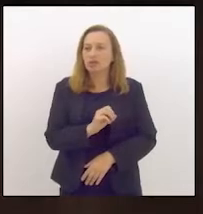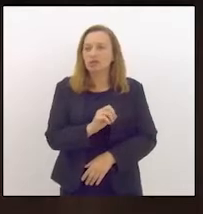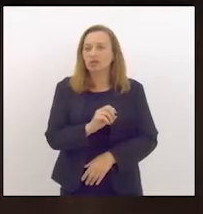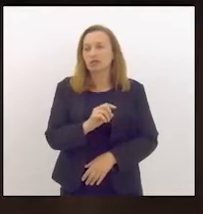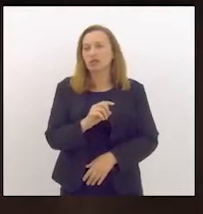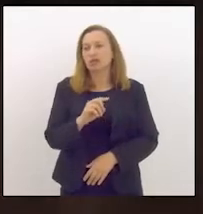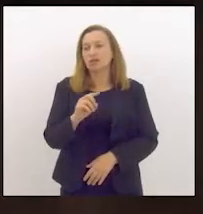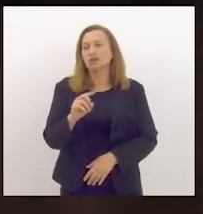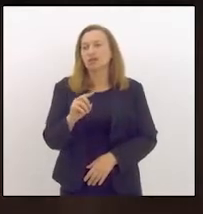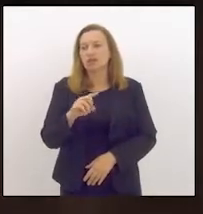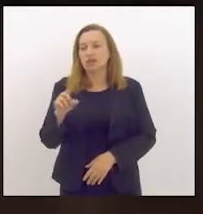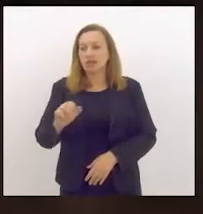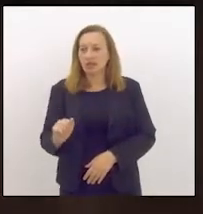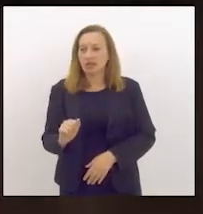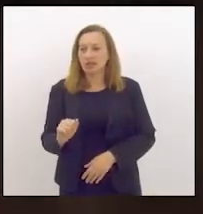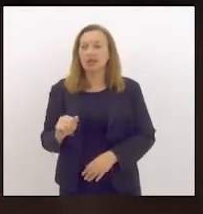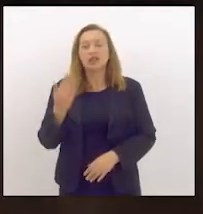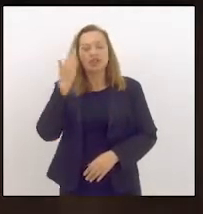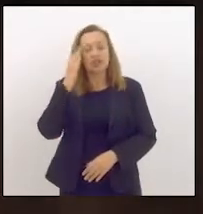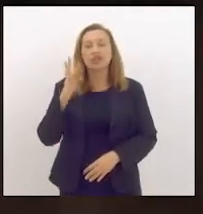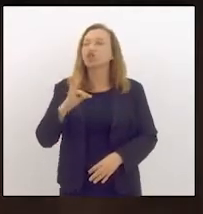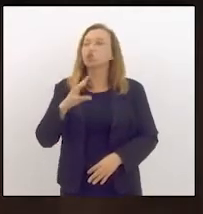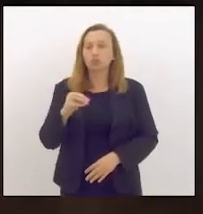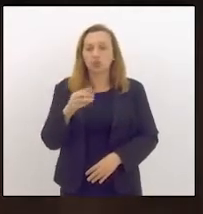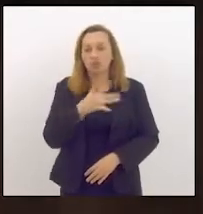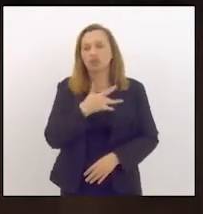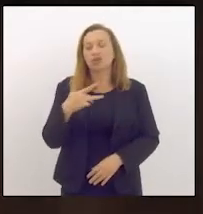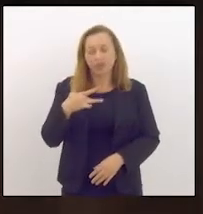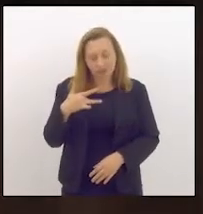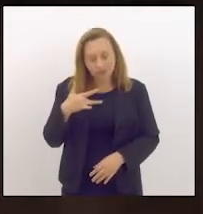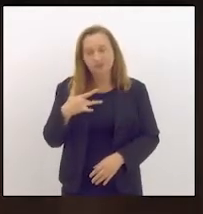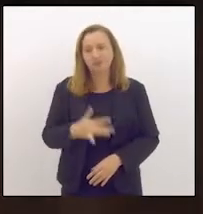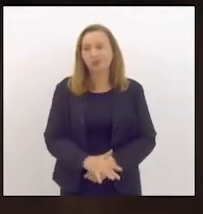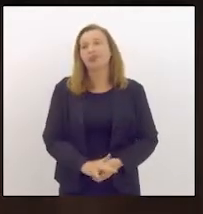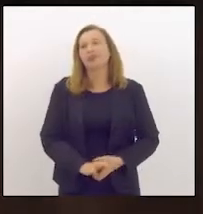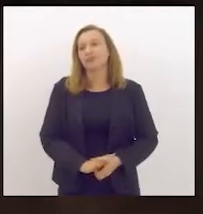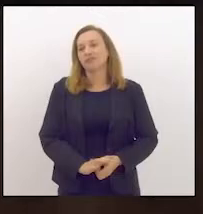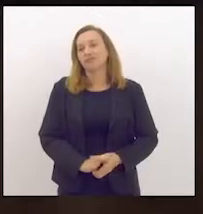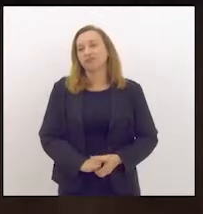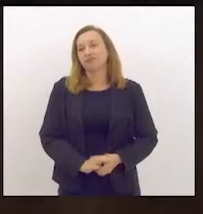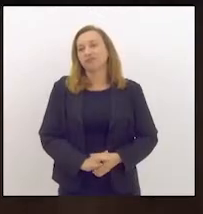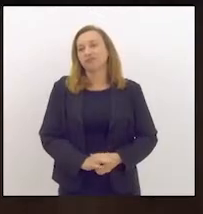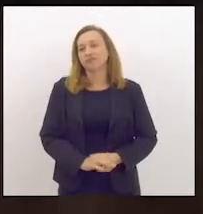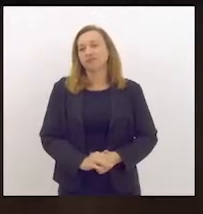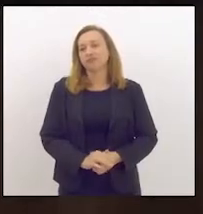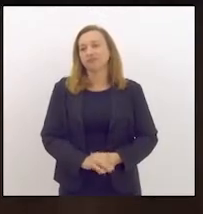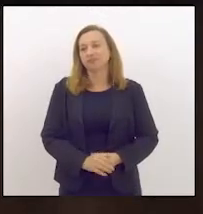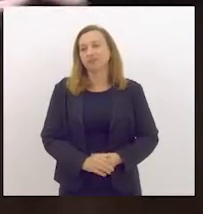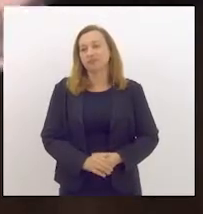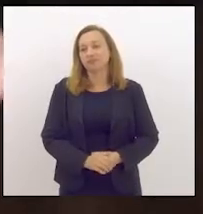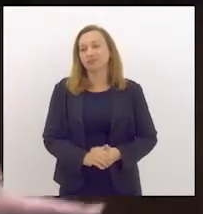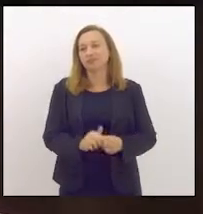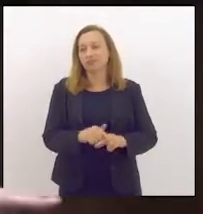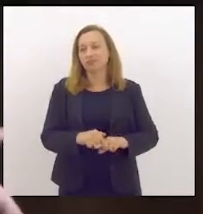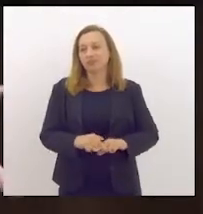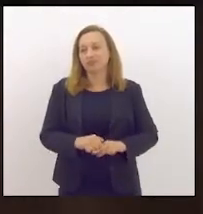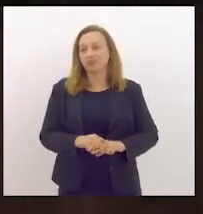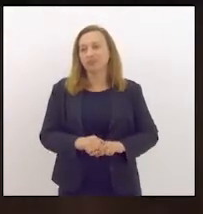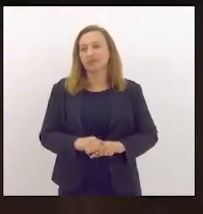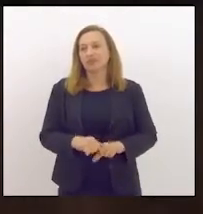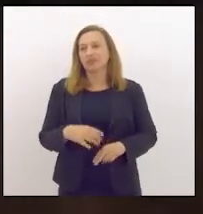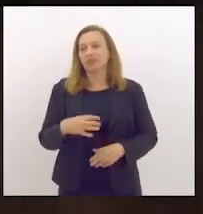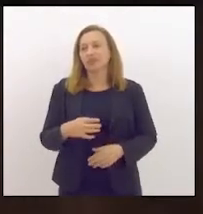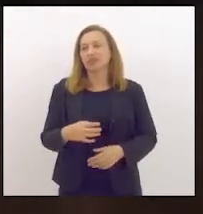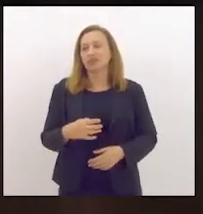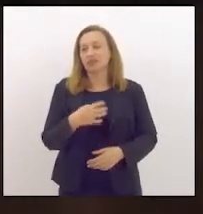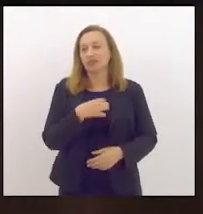tudo de saúde Oi tudo de saúde a deputada Martha Rocha entende por isso que a gente se deu